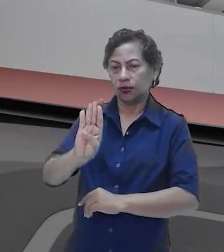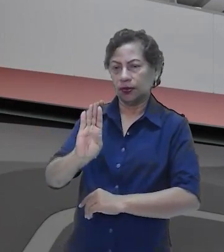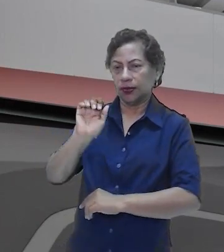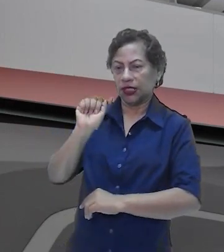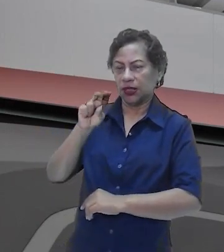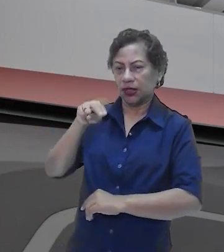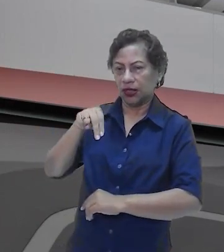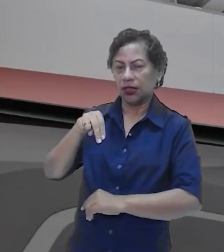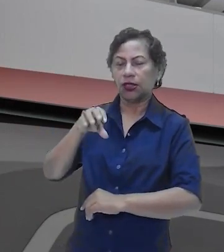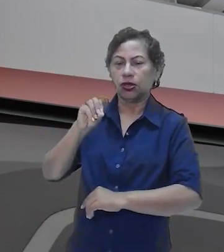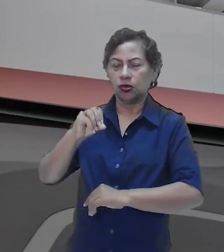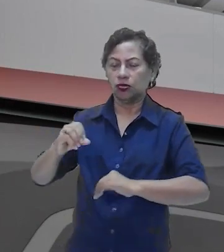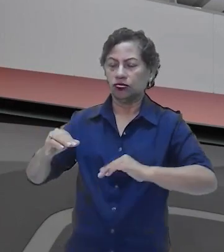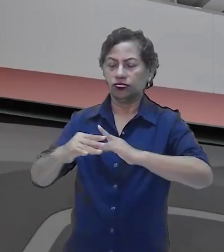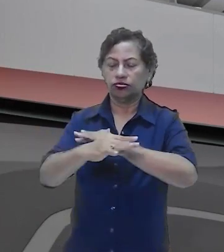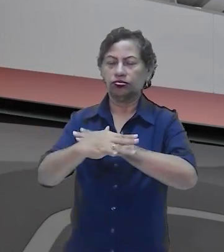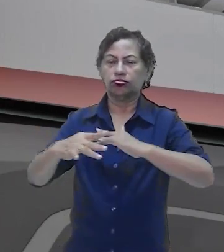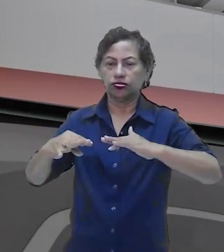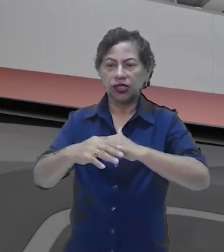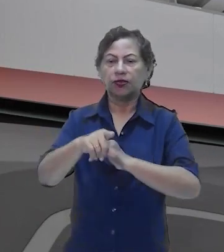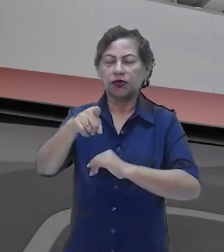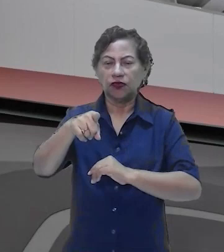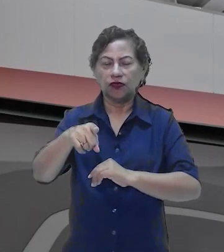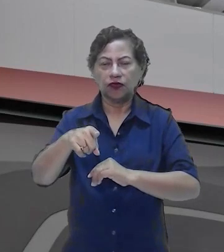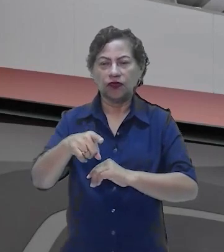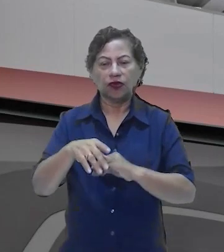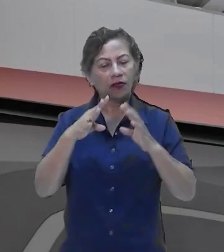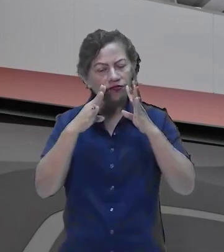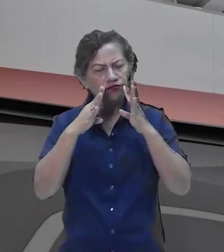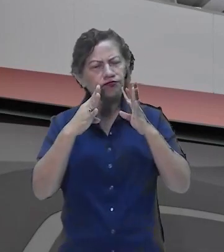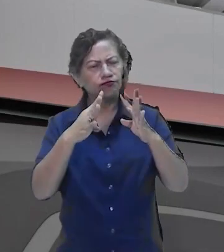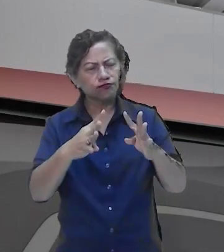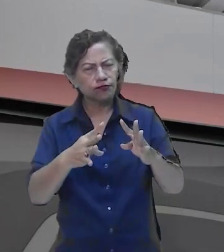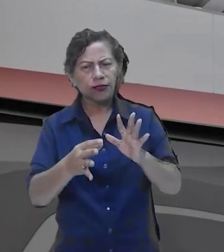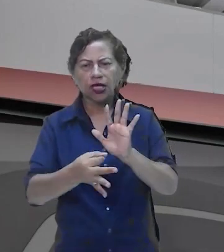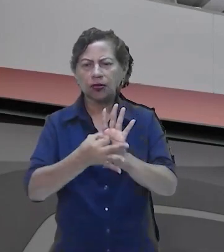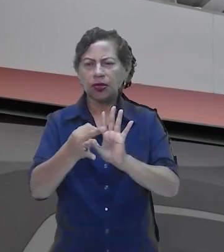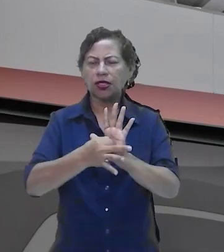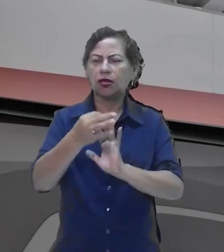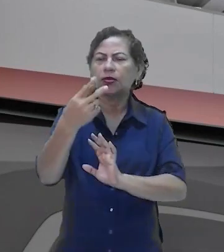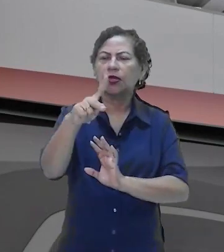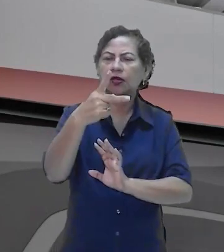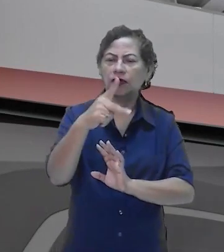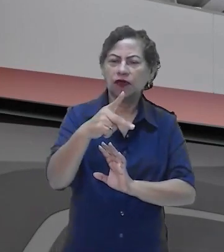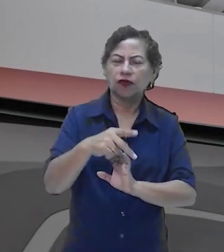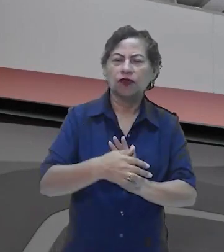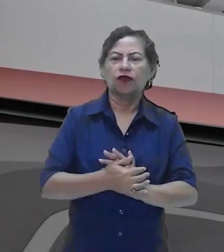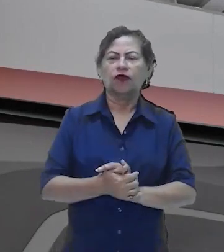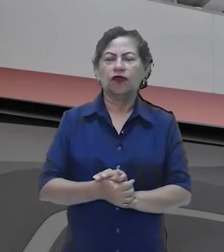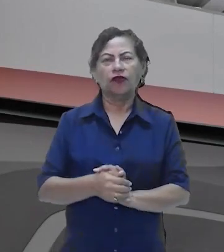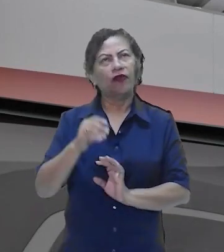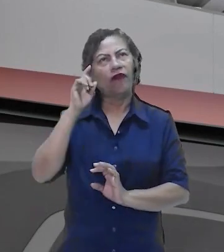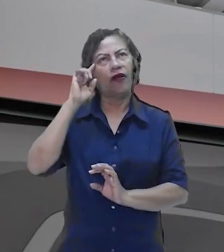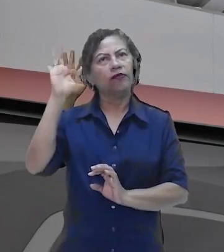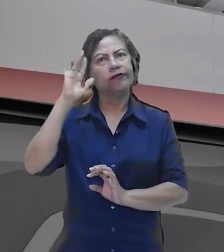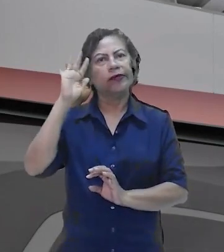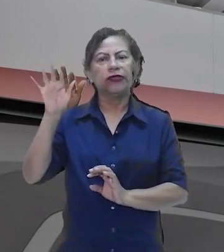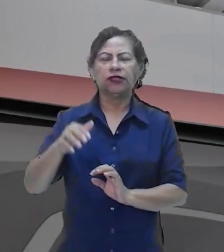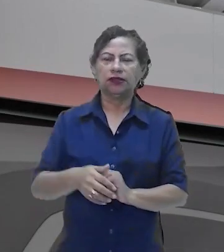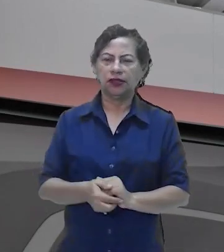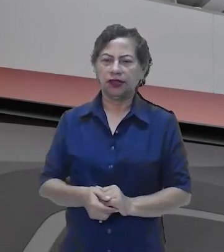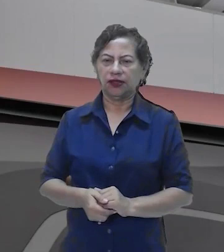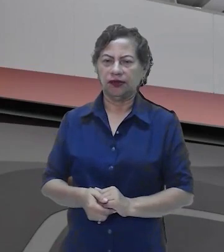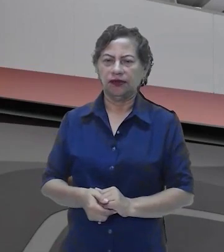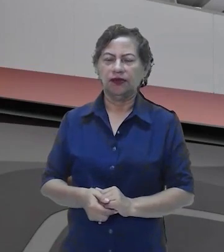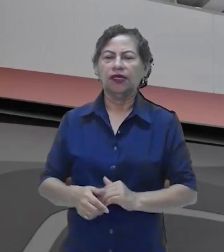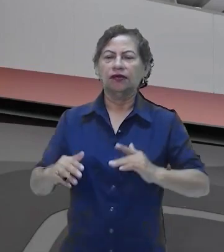fica como dica, já fica como curiosidade, já fica como sugestão para vocês debaterem na nossa DLI, tudo bem? A gente tem a